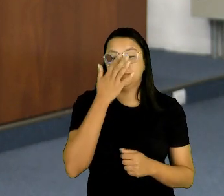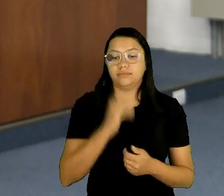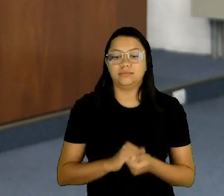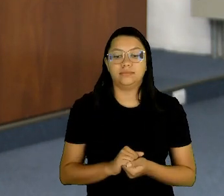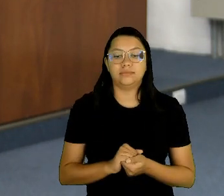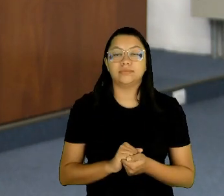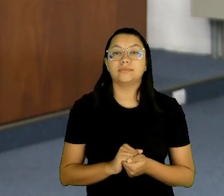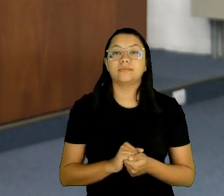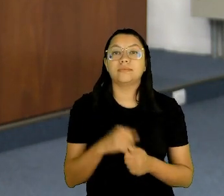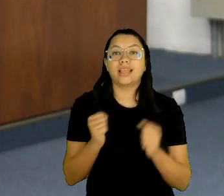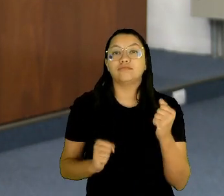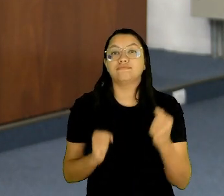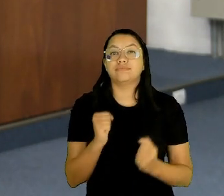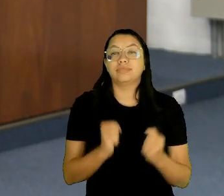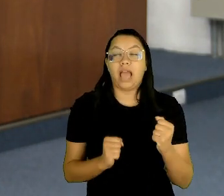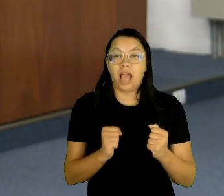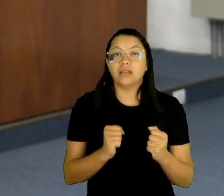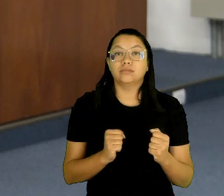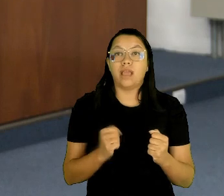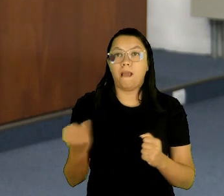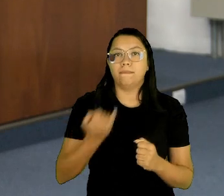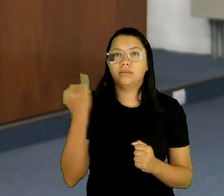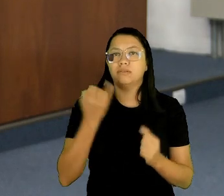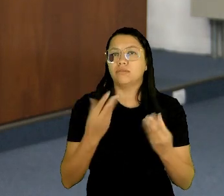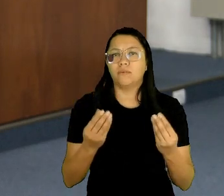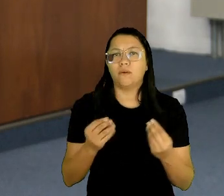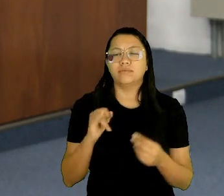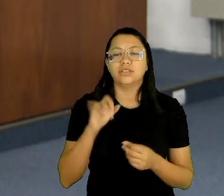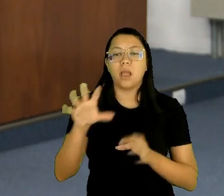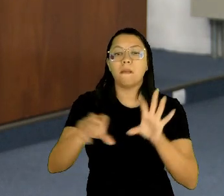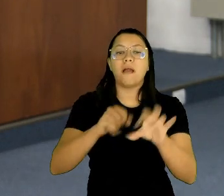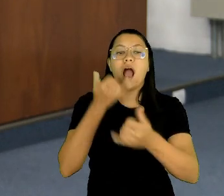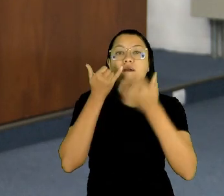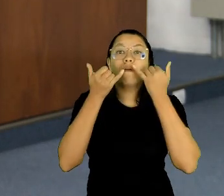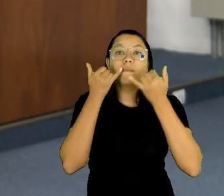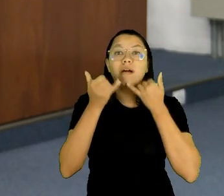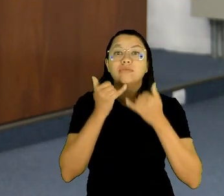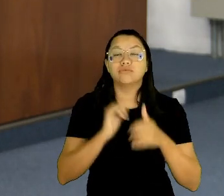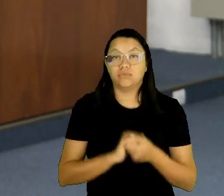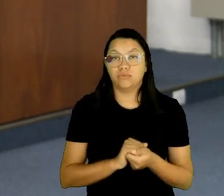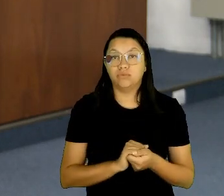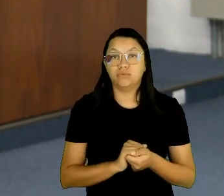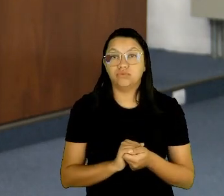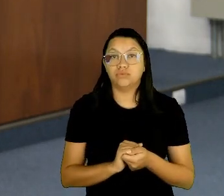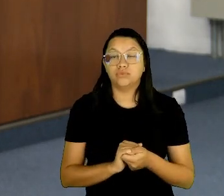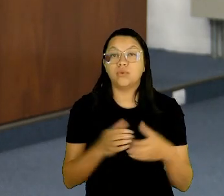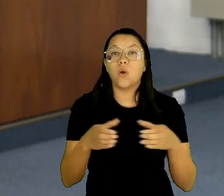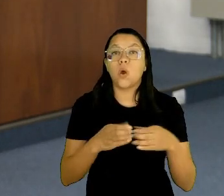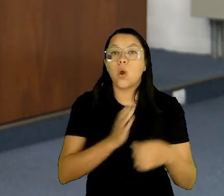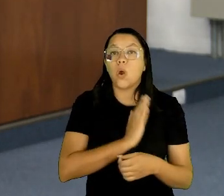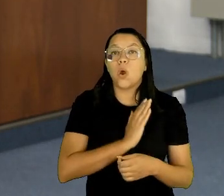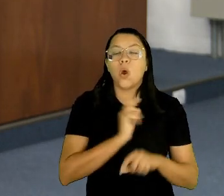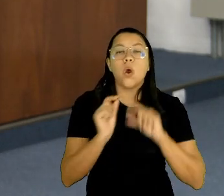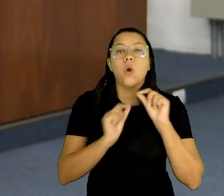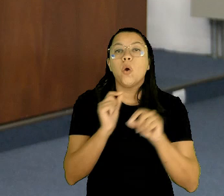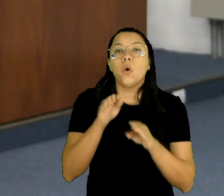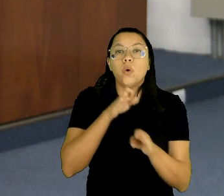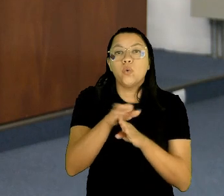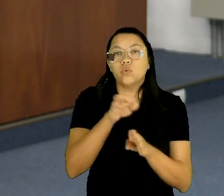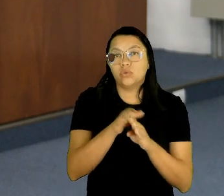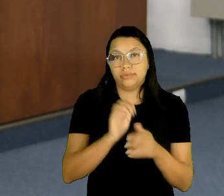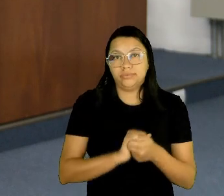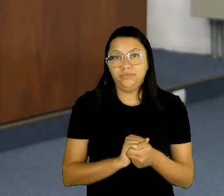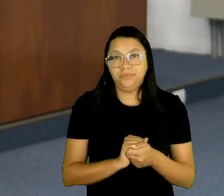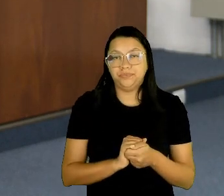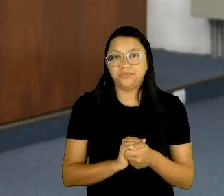no dia a dia, né? Atividade física também é extremamente importante. Se a gente pegar dados aqui da Diretriz Brasileira de Cardiologia, o